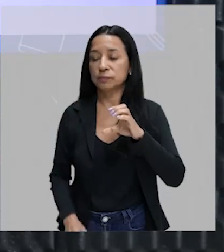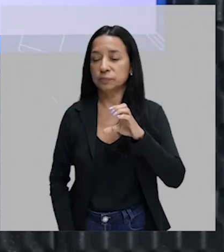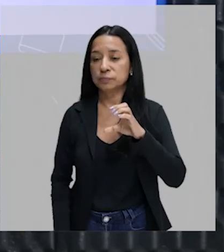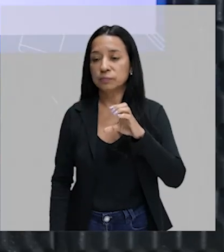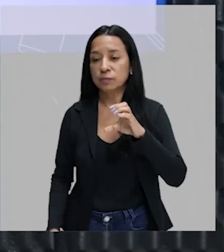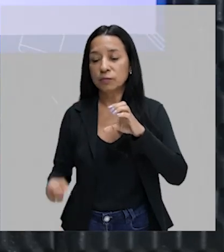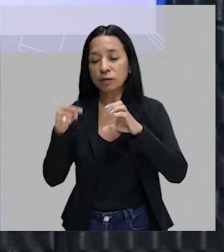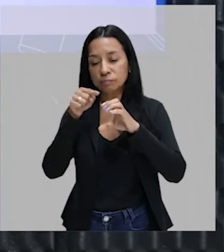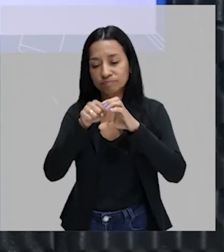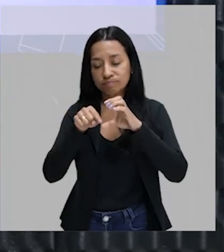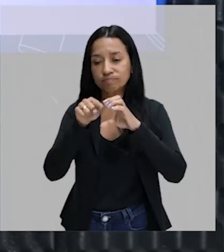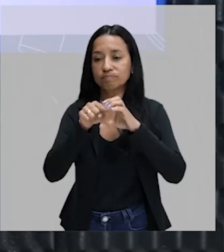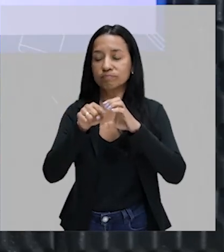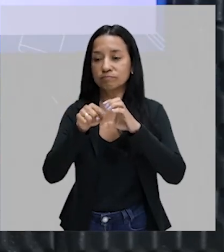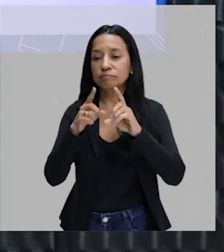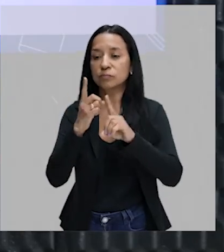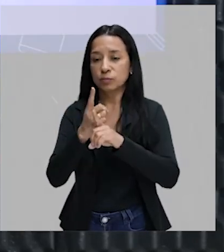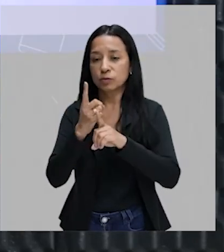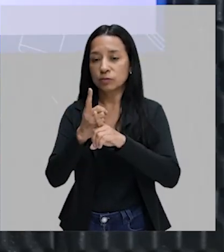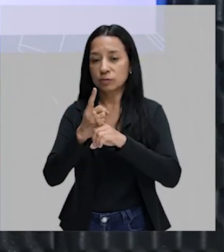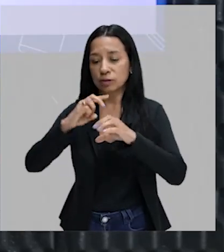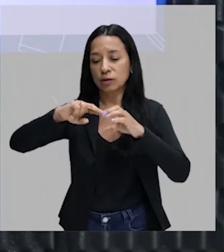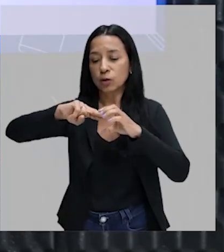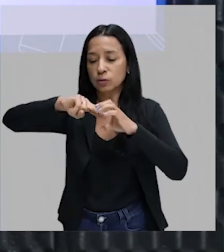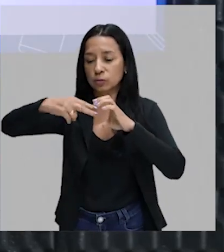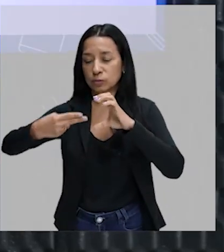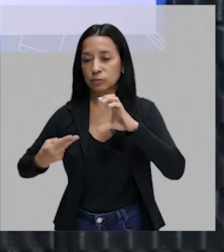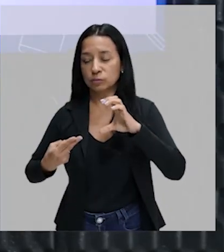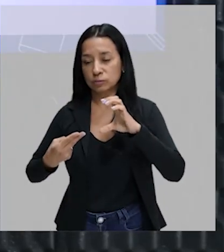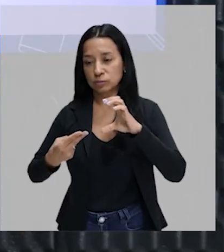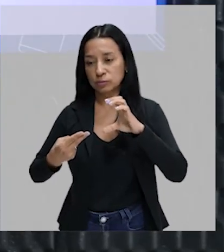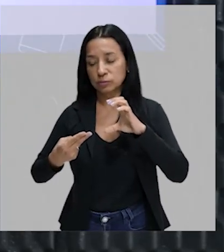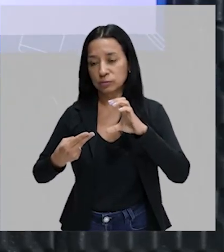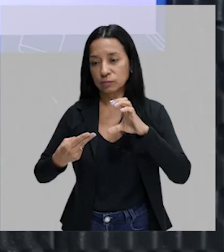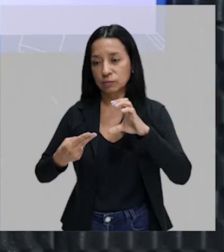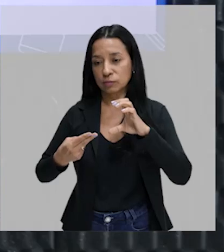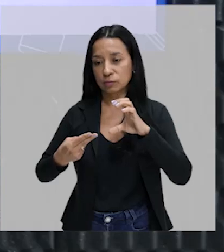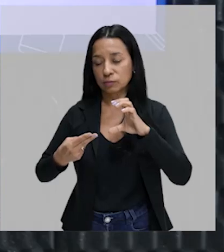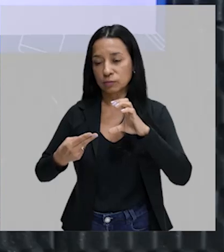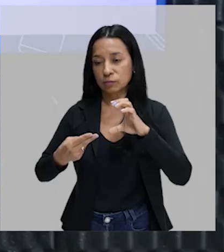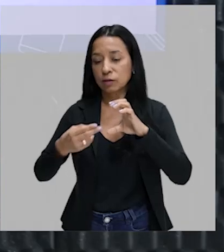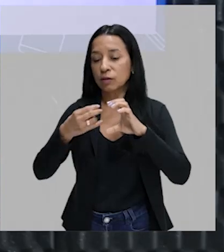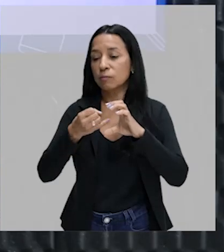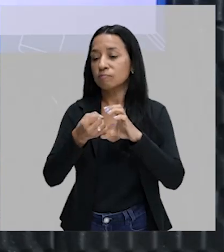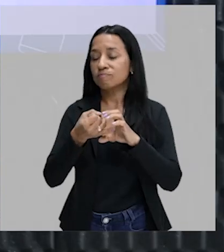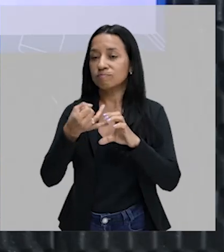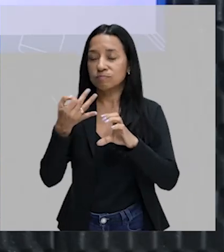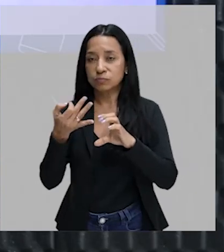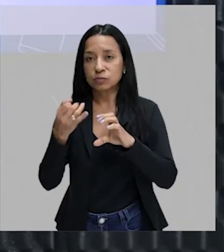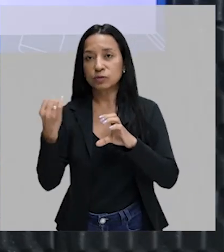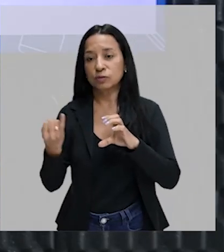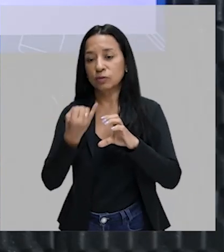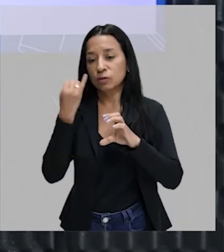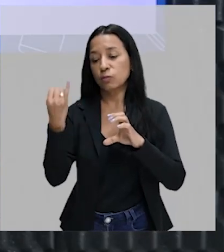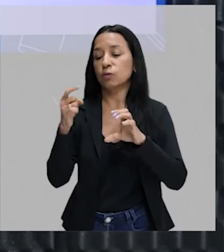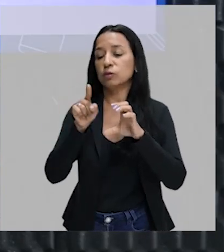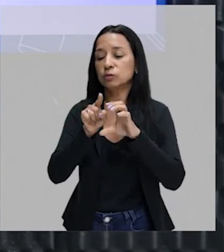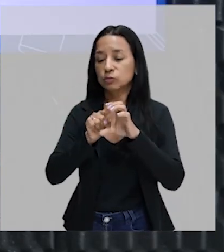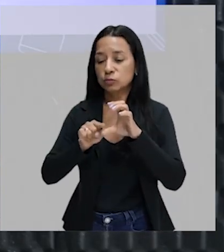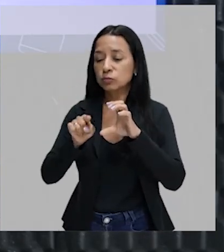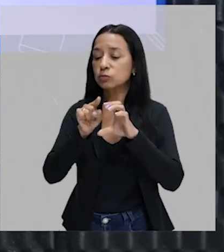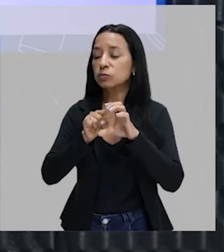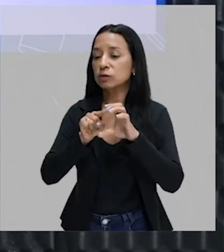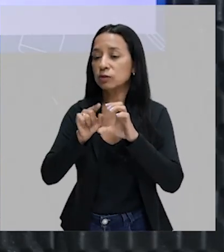E é lá onde a gente vai encontrar os cromossomos. Pessoal, uma característica importante do núcleo é